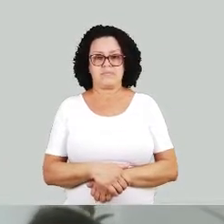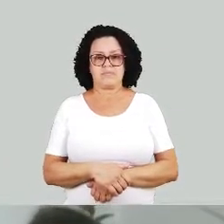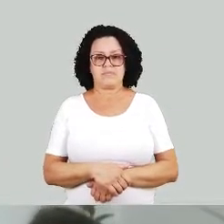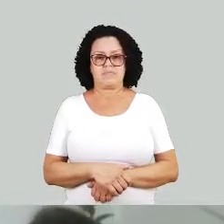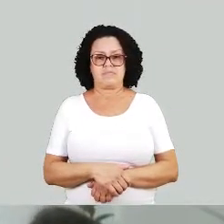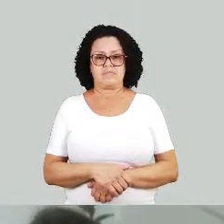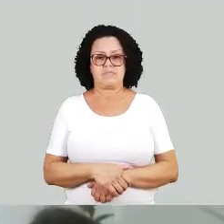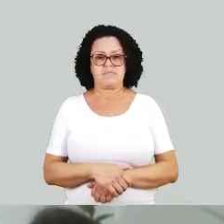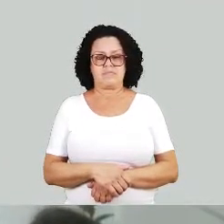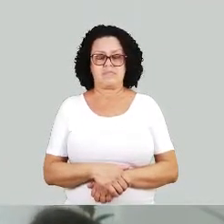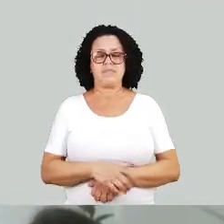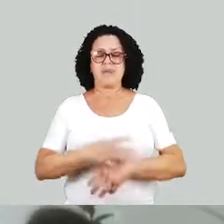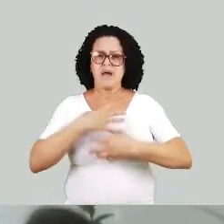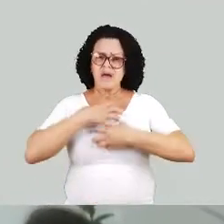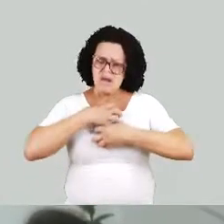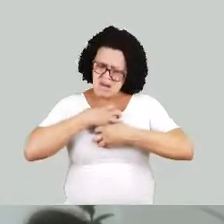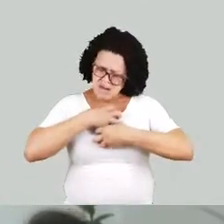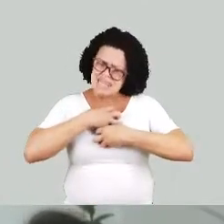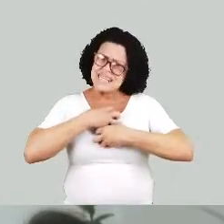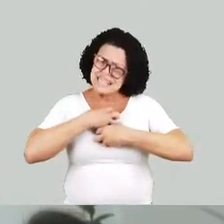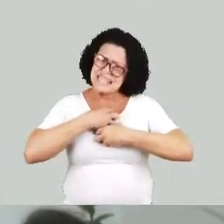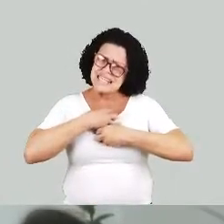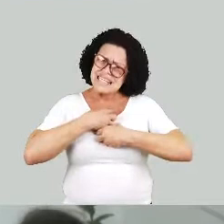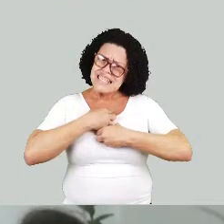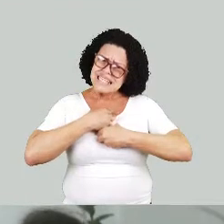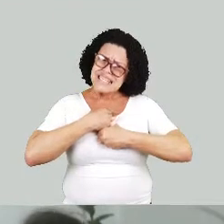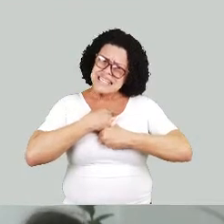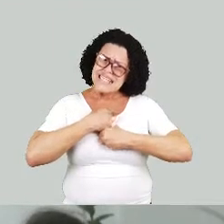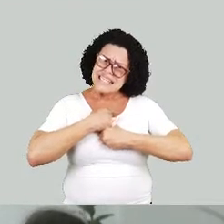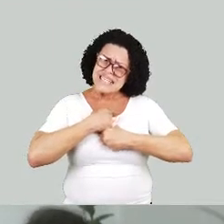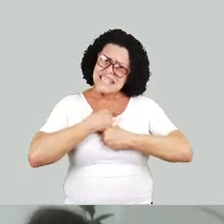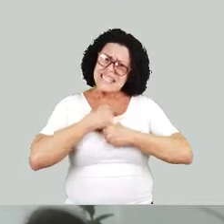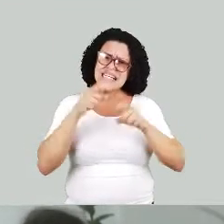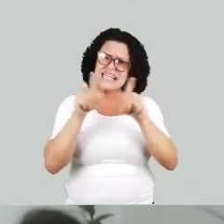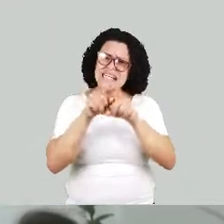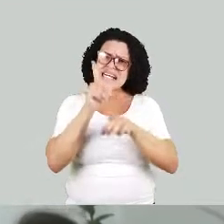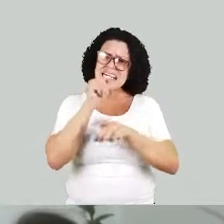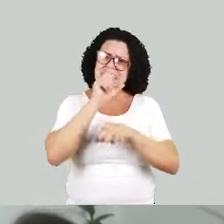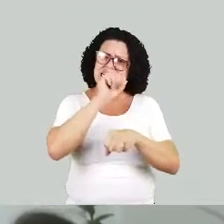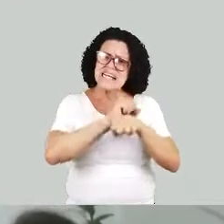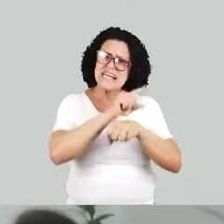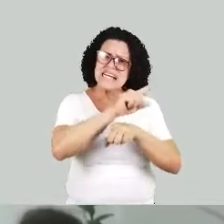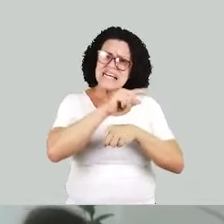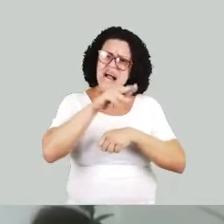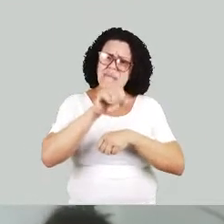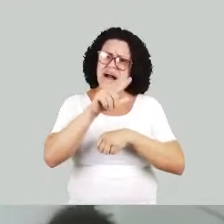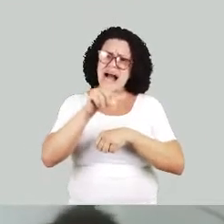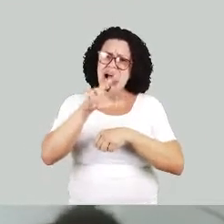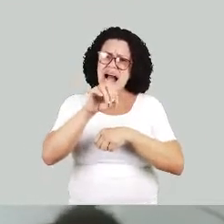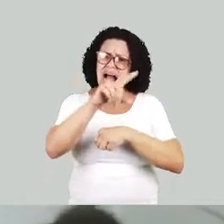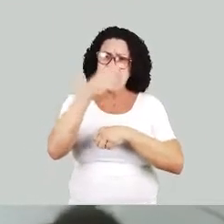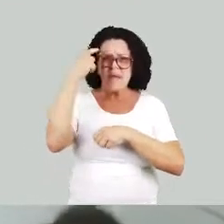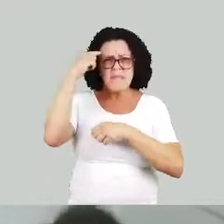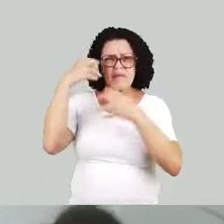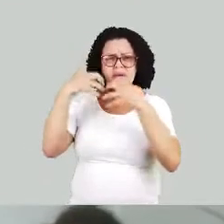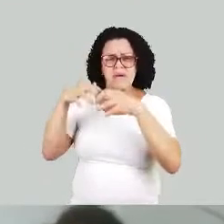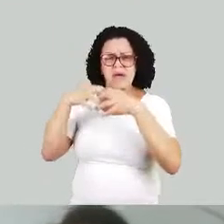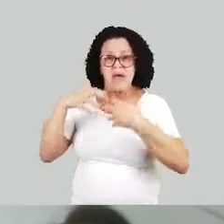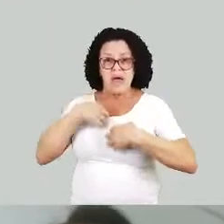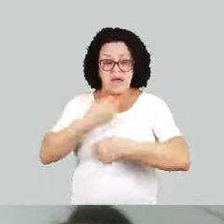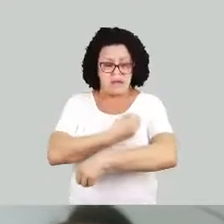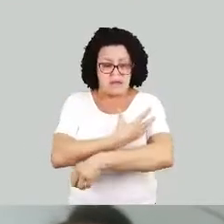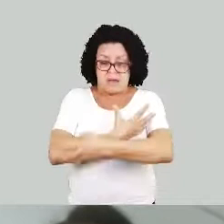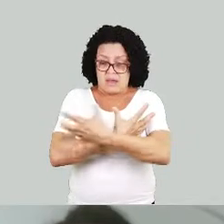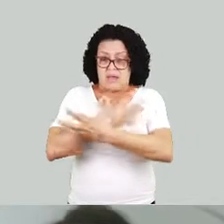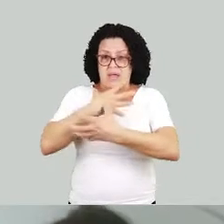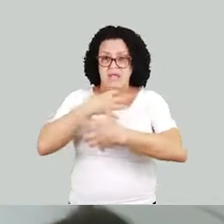A mágoa significa má água, água parada. Então, guardar mágoa é reter na memória emoções